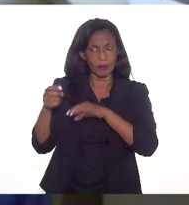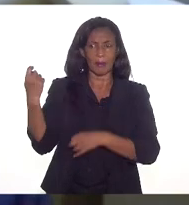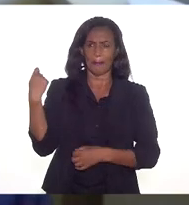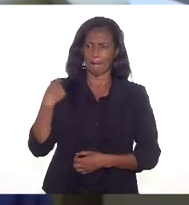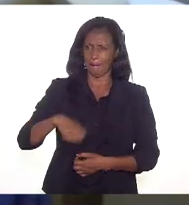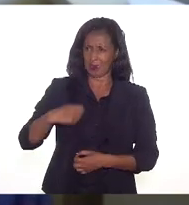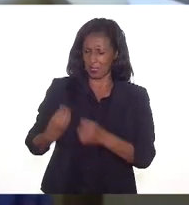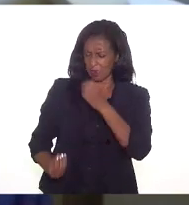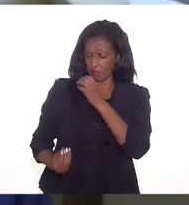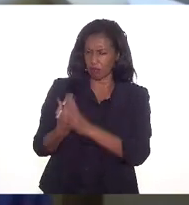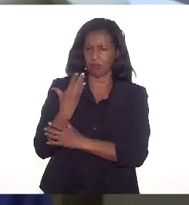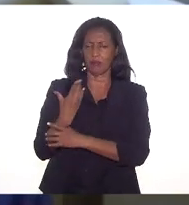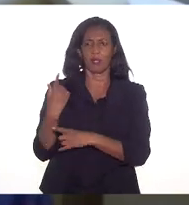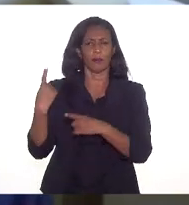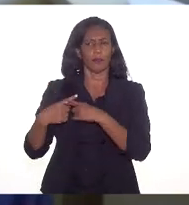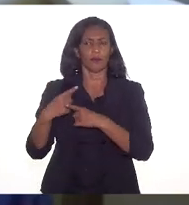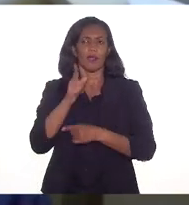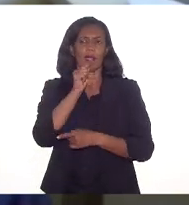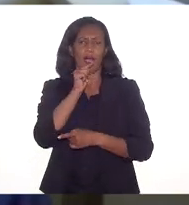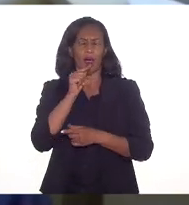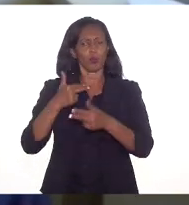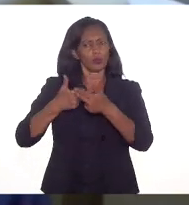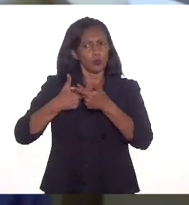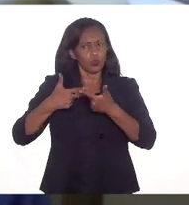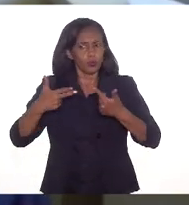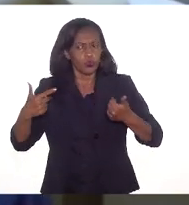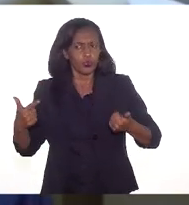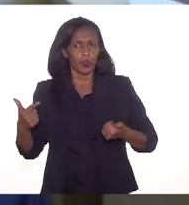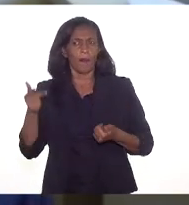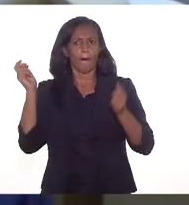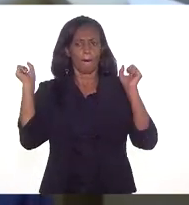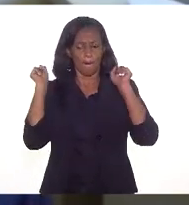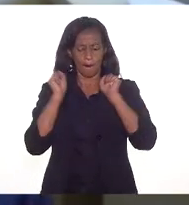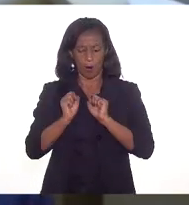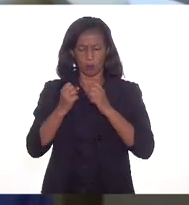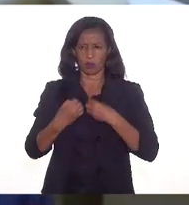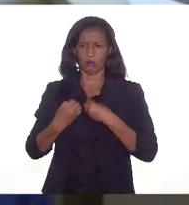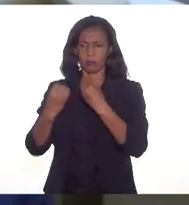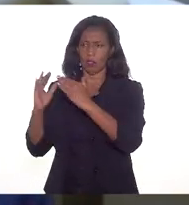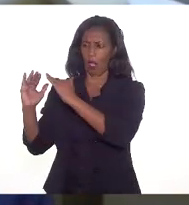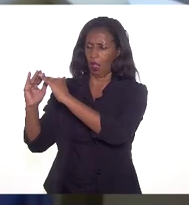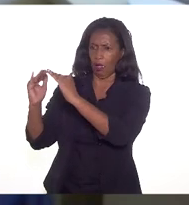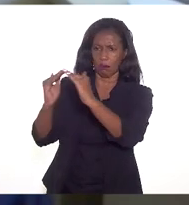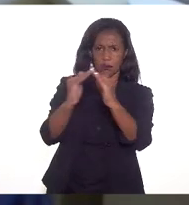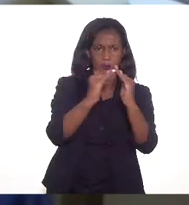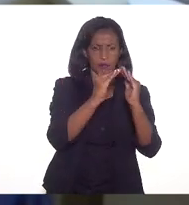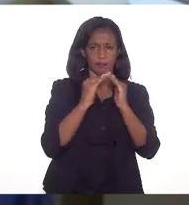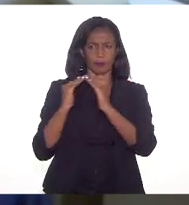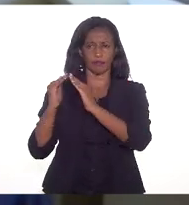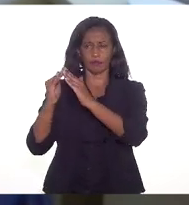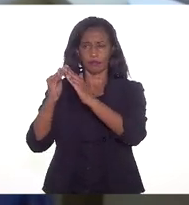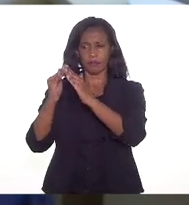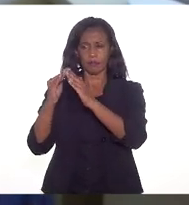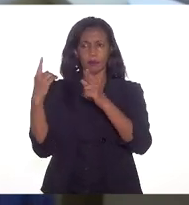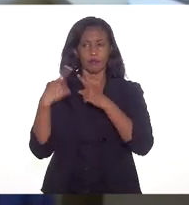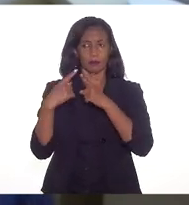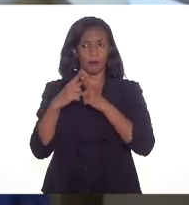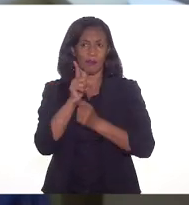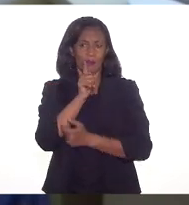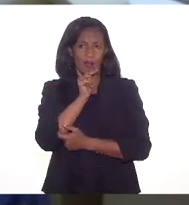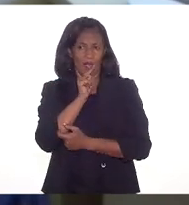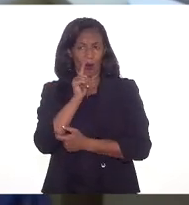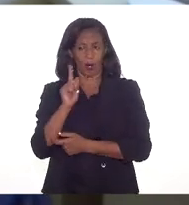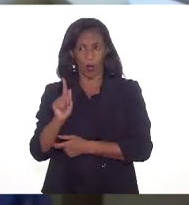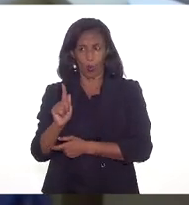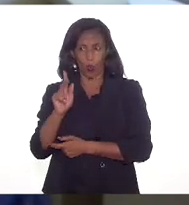inclusive para que a água de qualidade possa ser fornecida à população. Porque a gestão da água do Guandu e do